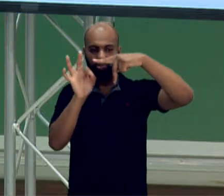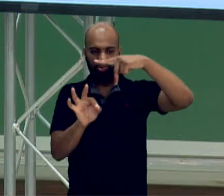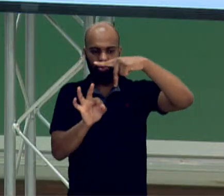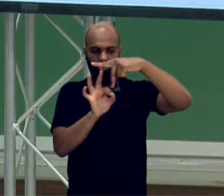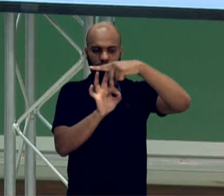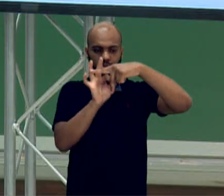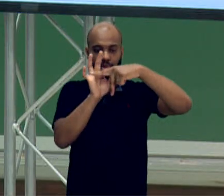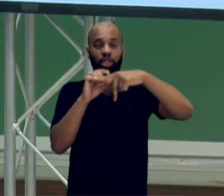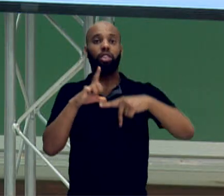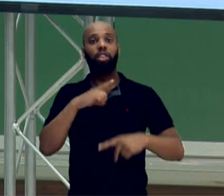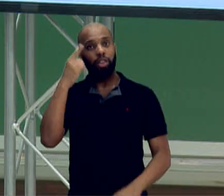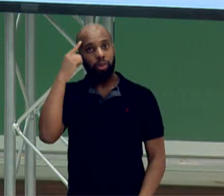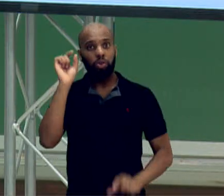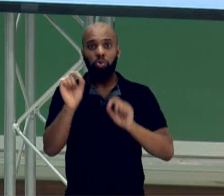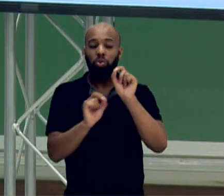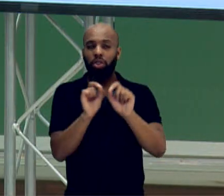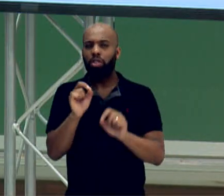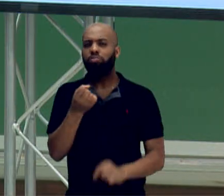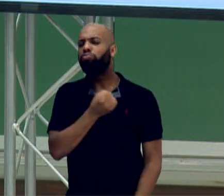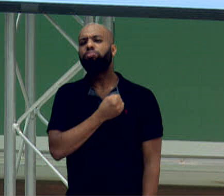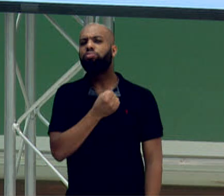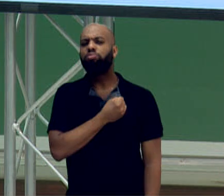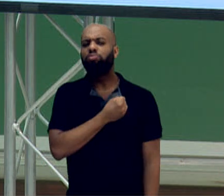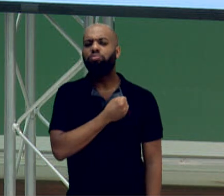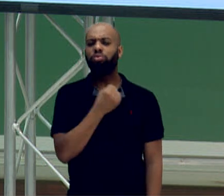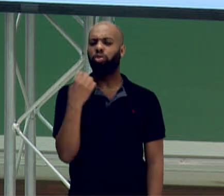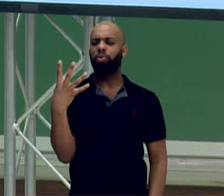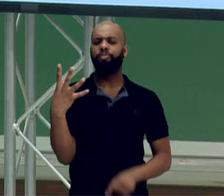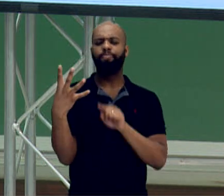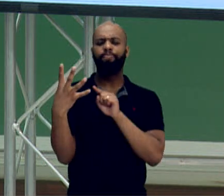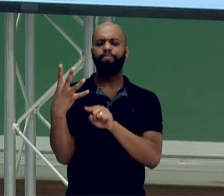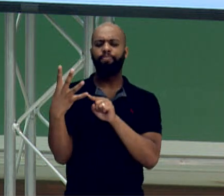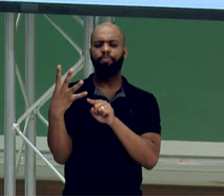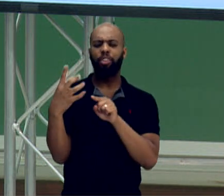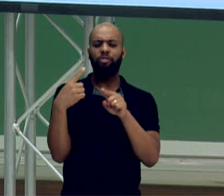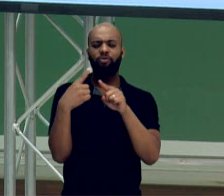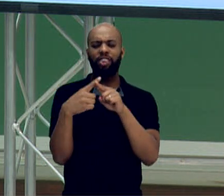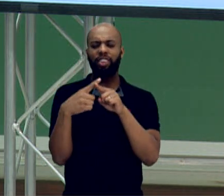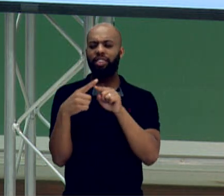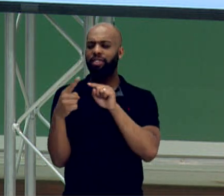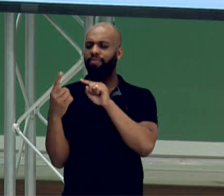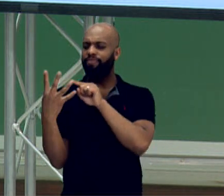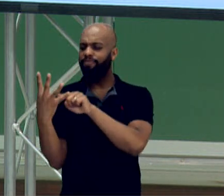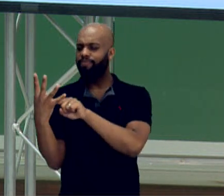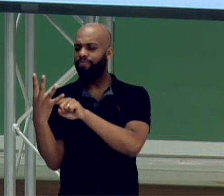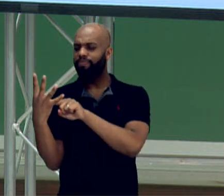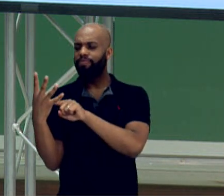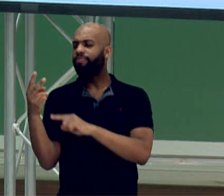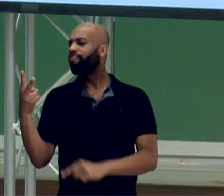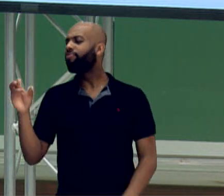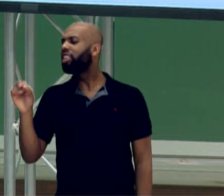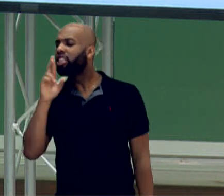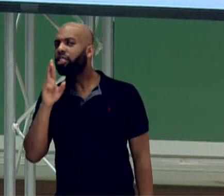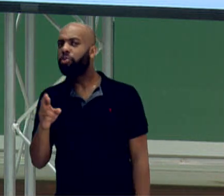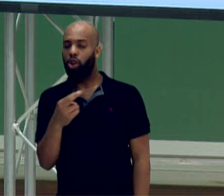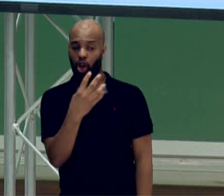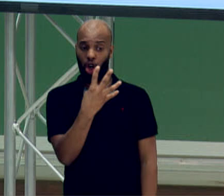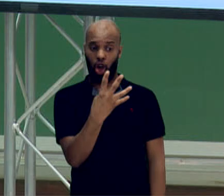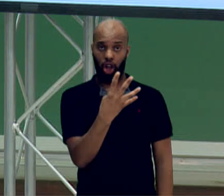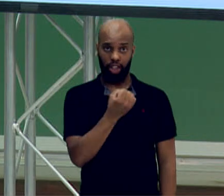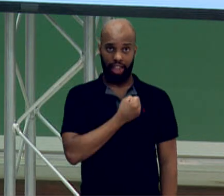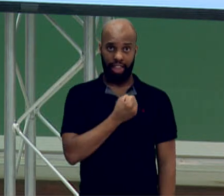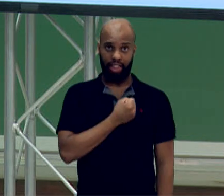precisar pensar que número vezes 4 vai dar 20. Que número vezes